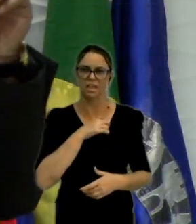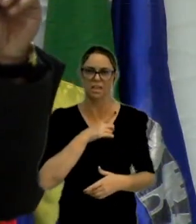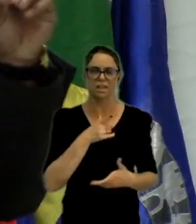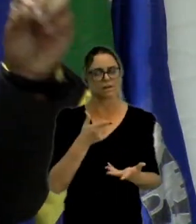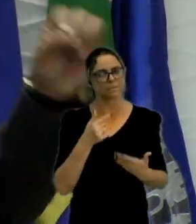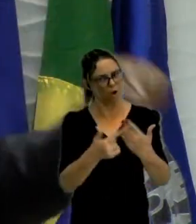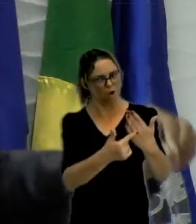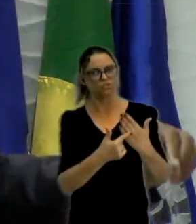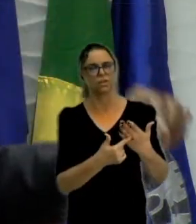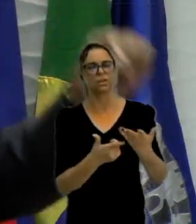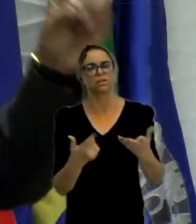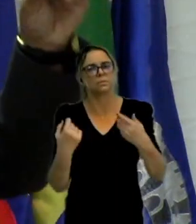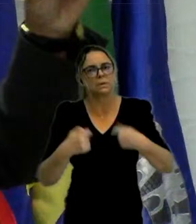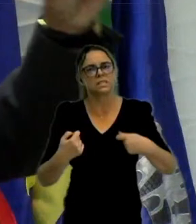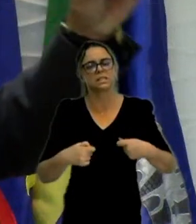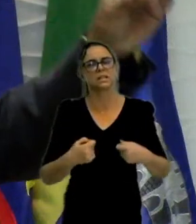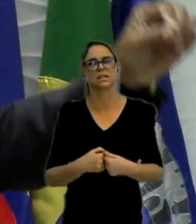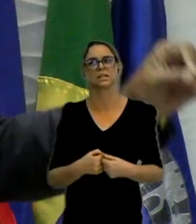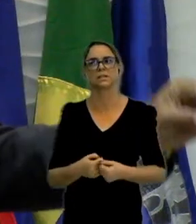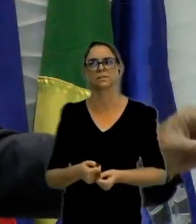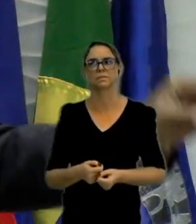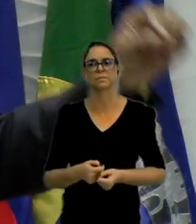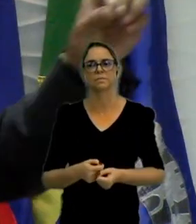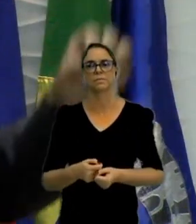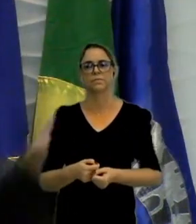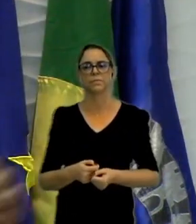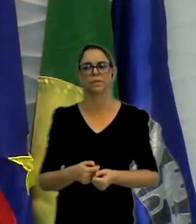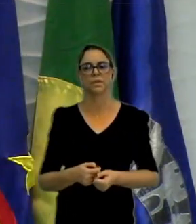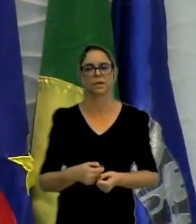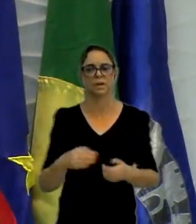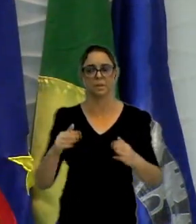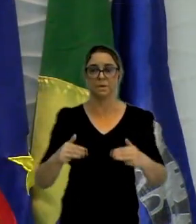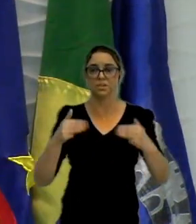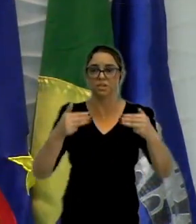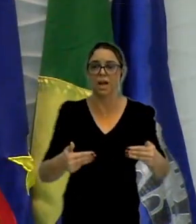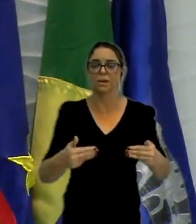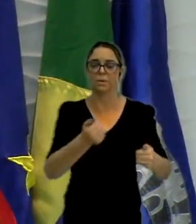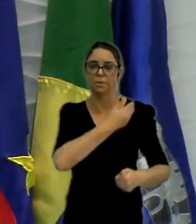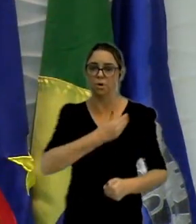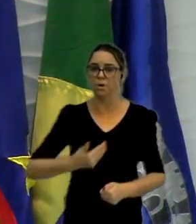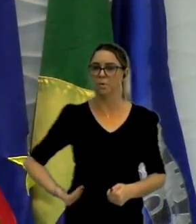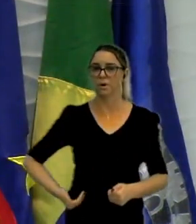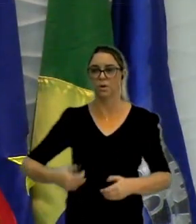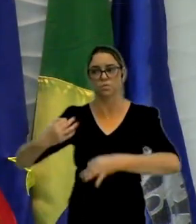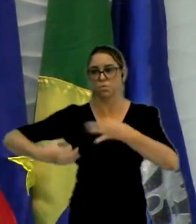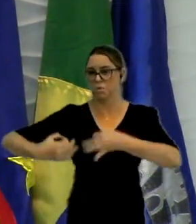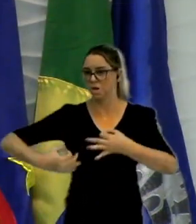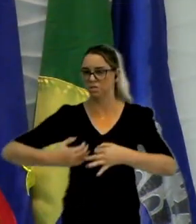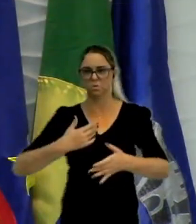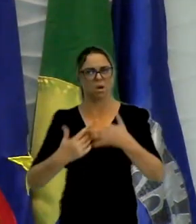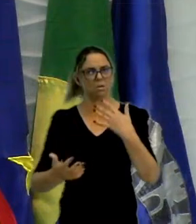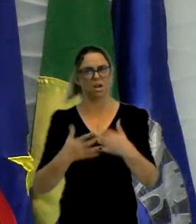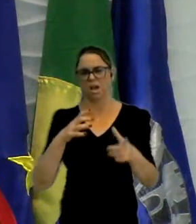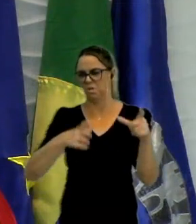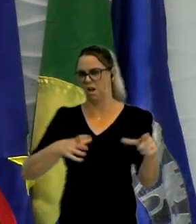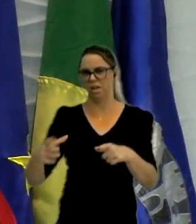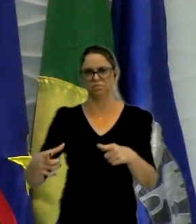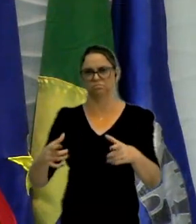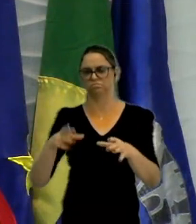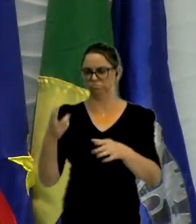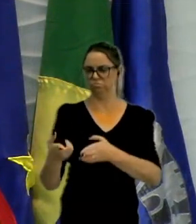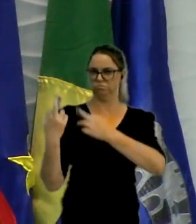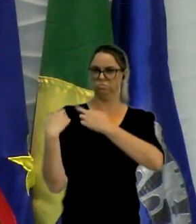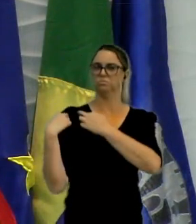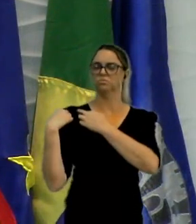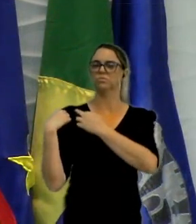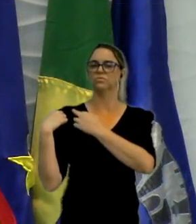gente coloca no Ministério Público, no Judiciário, onde tiver, no Tribunal de Contas, onde tiver que ser feito,